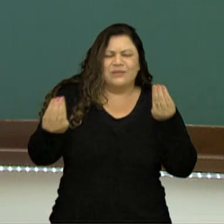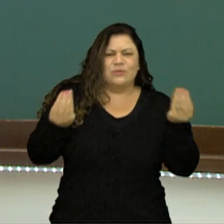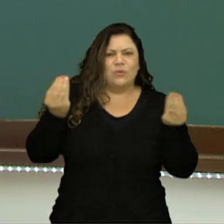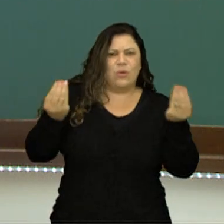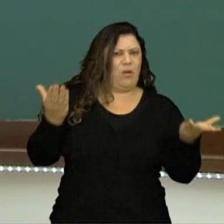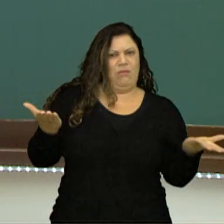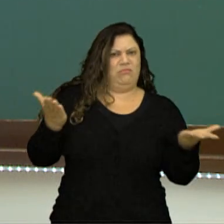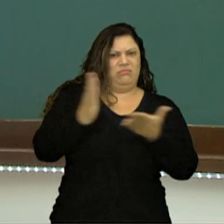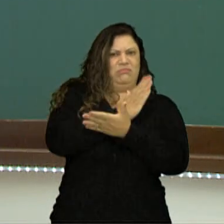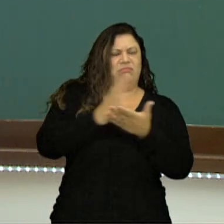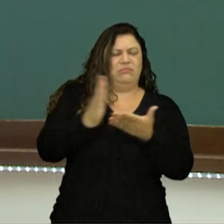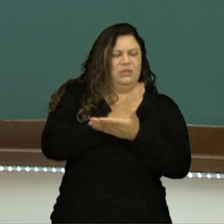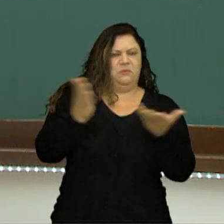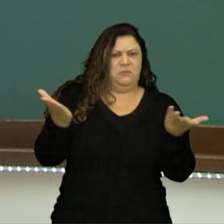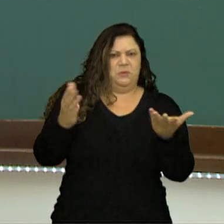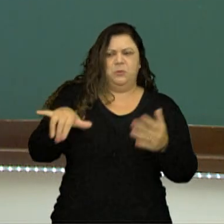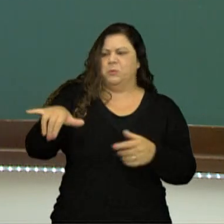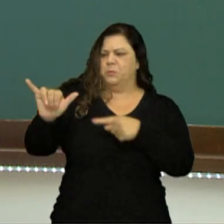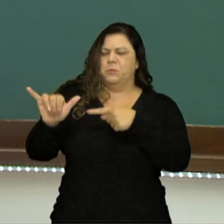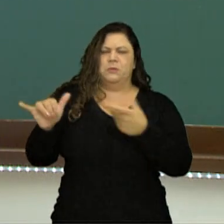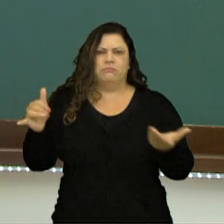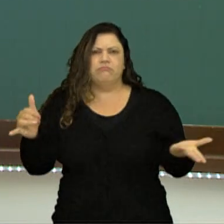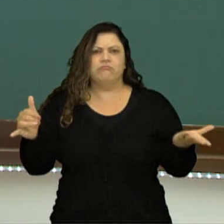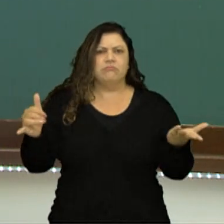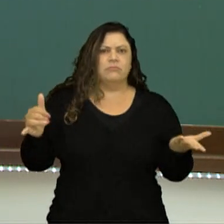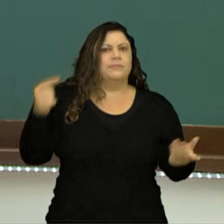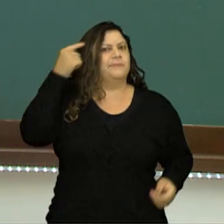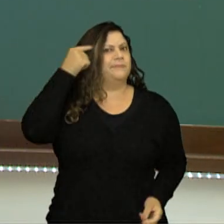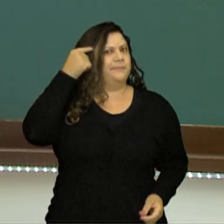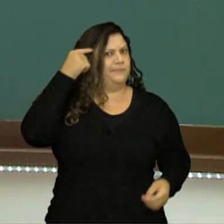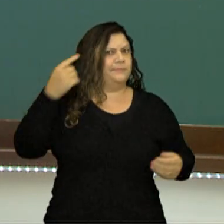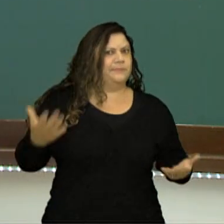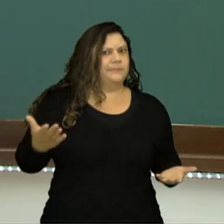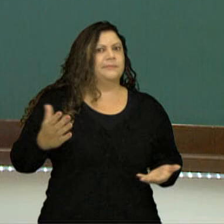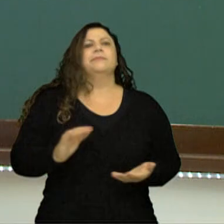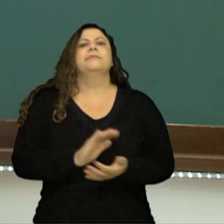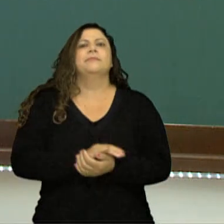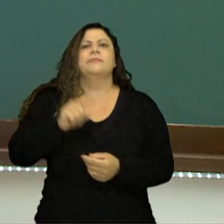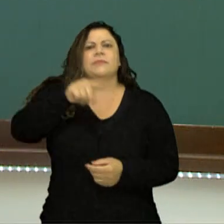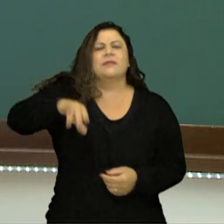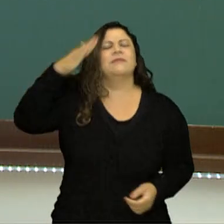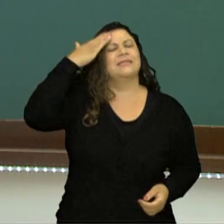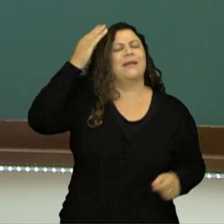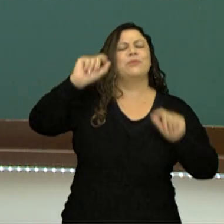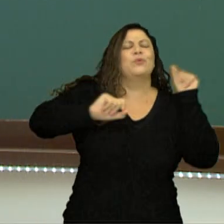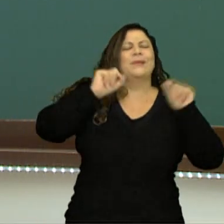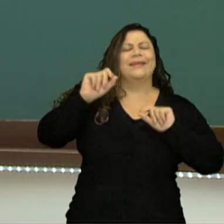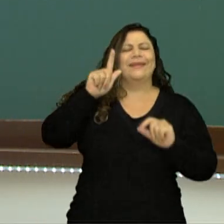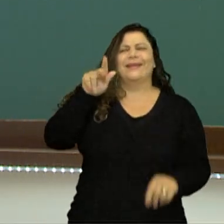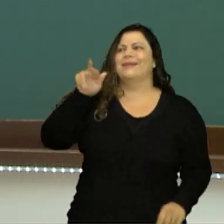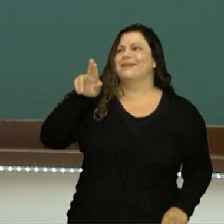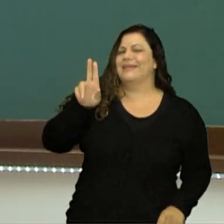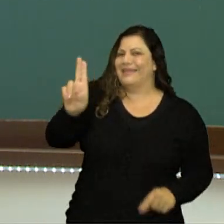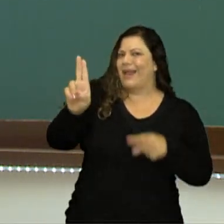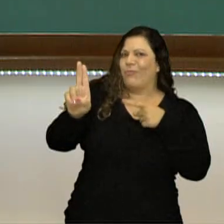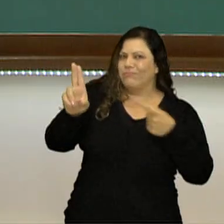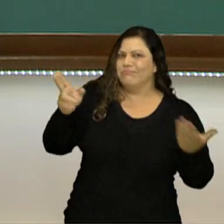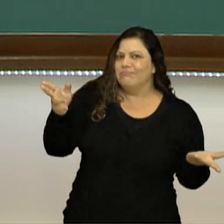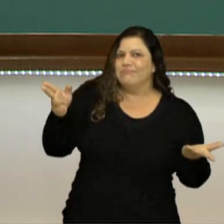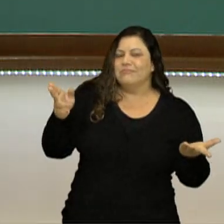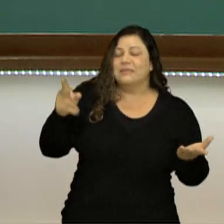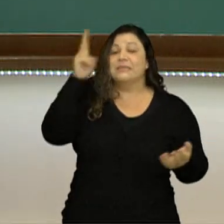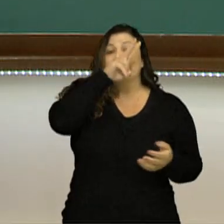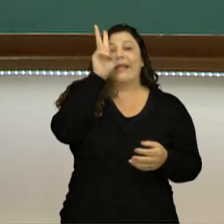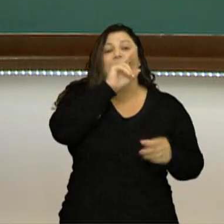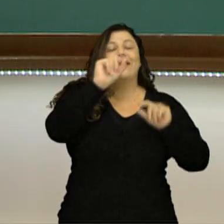partes, como é que fica o y? Nós vamos ter que pensar. Você sabe o que é grau? Se você se lembrou lá do grau